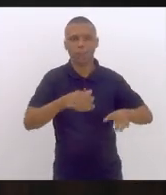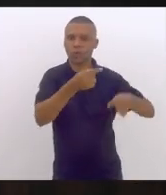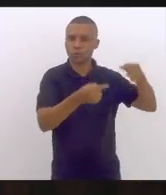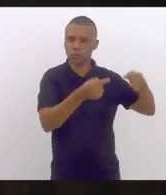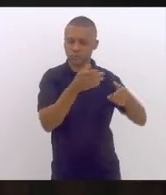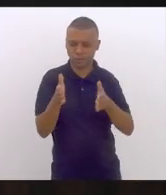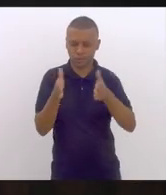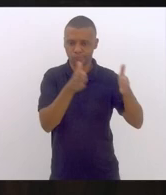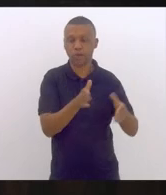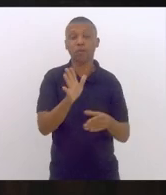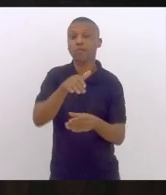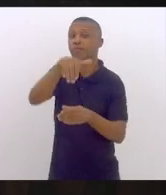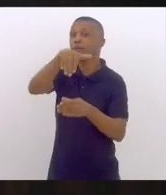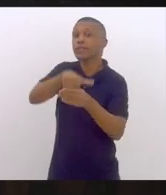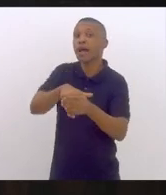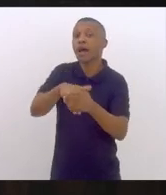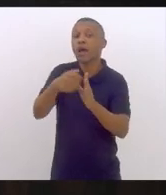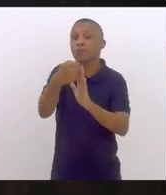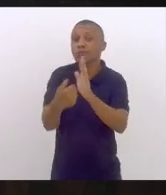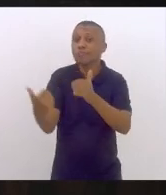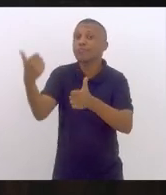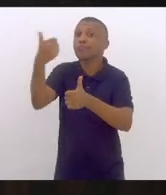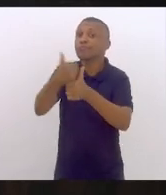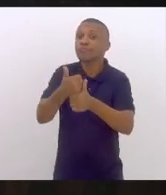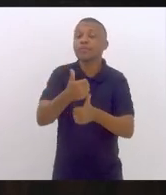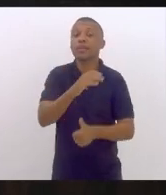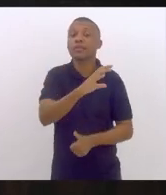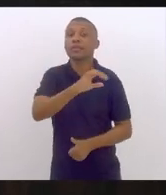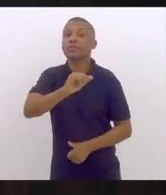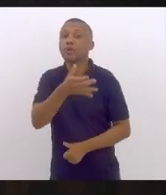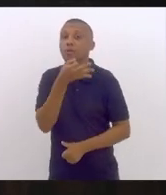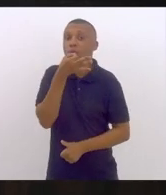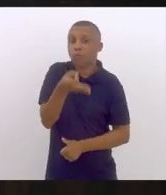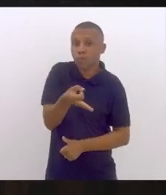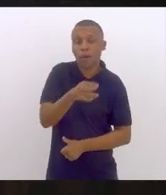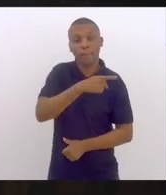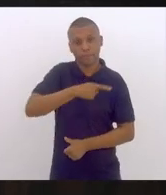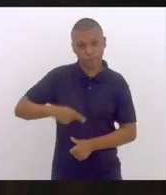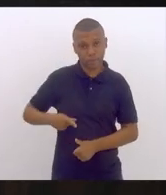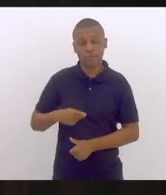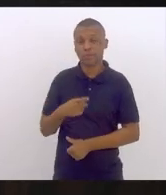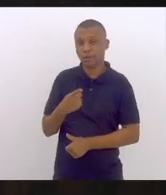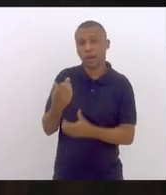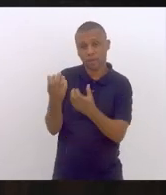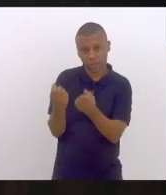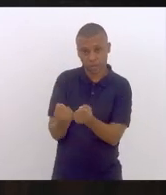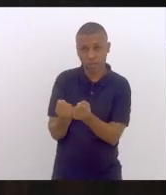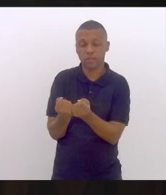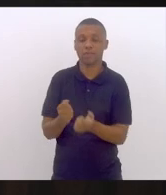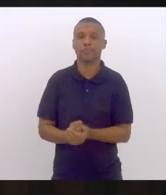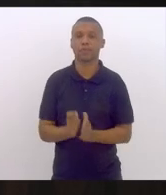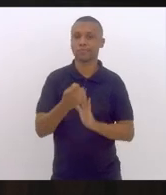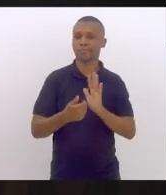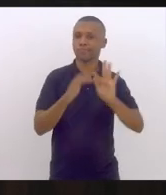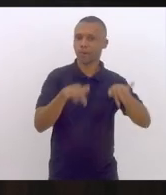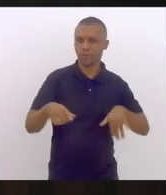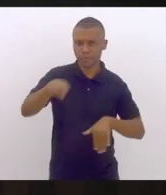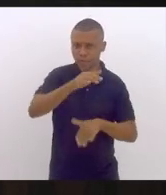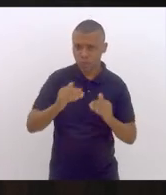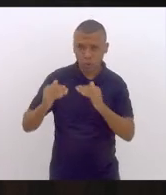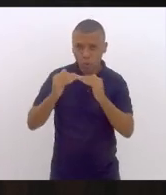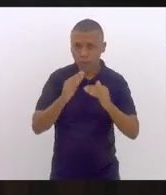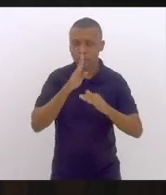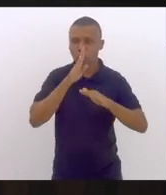em votação substantivo da comissão de condição justiça que a presença defere conforme a final seus que aprovam permaneça Como estão